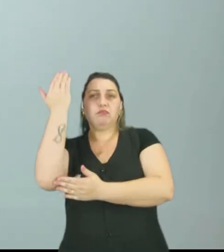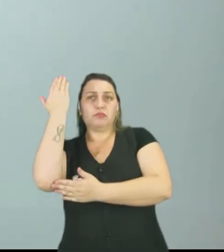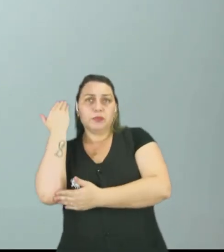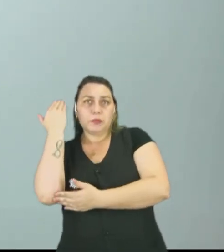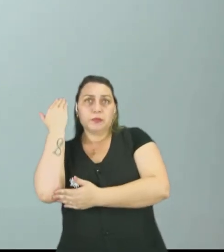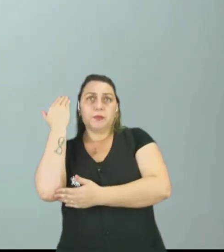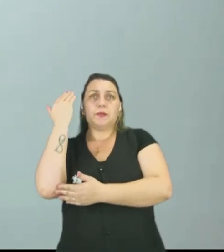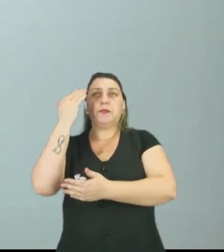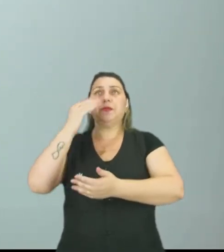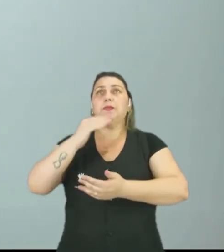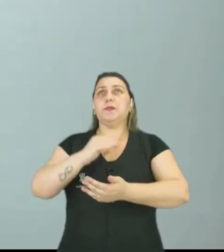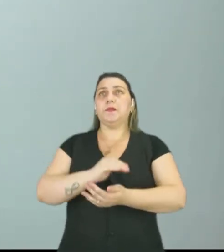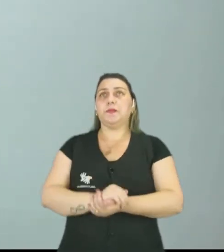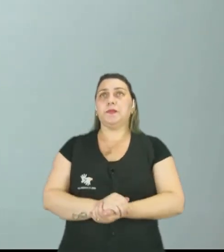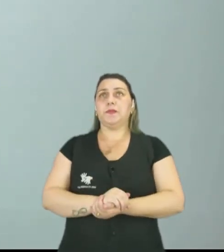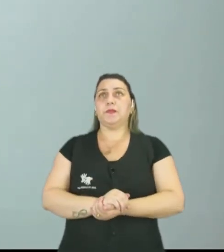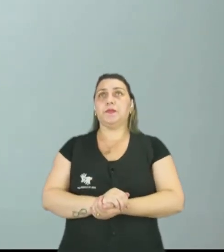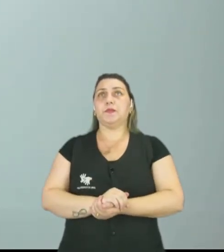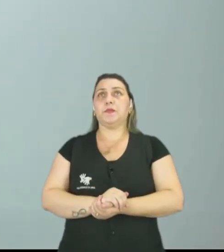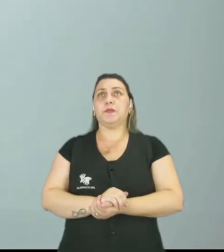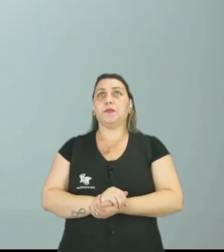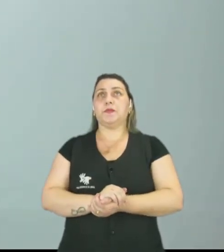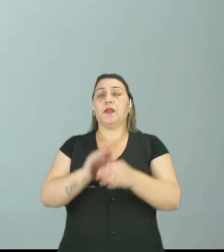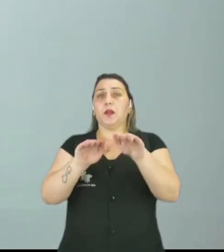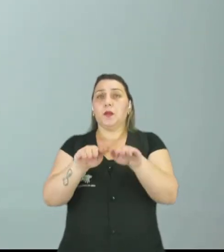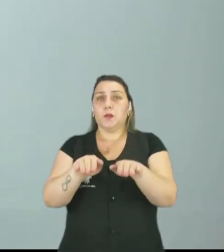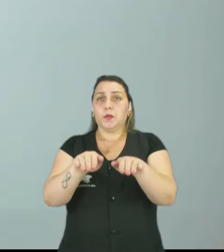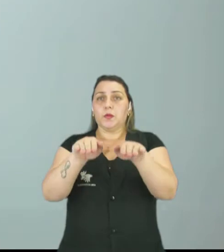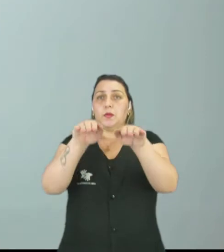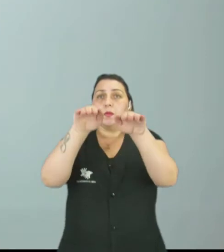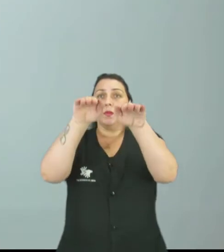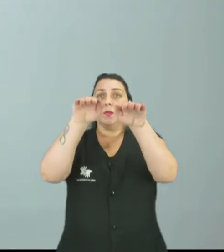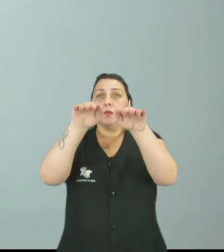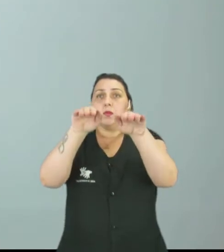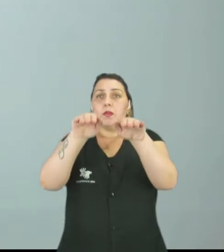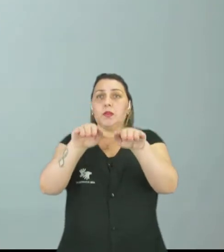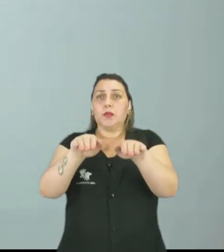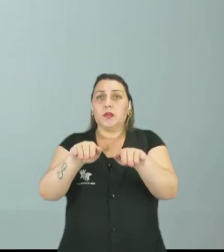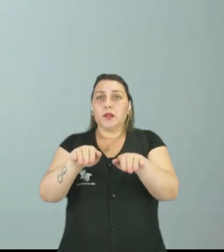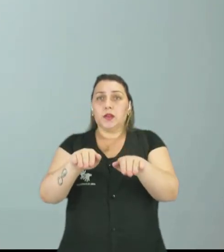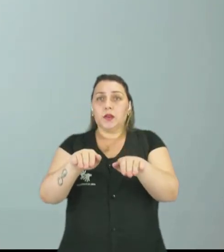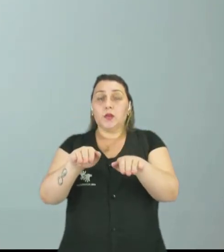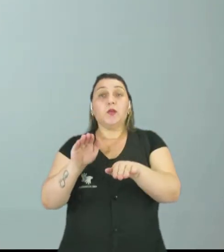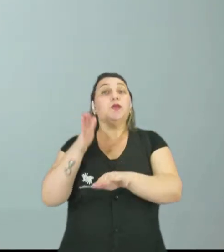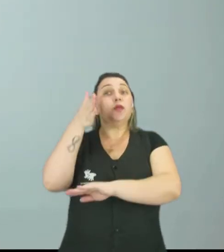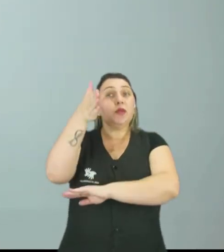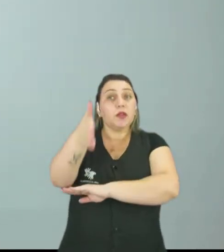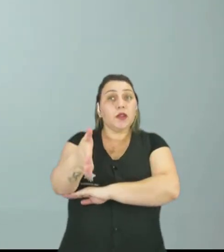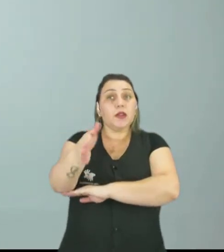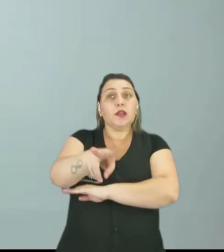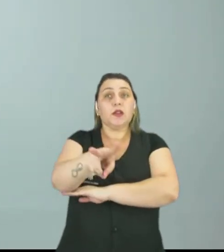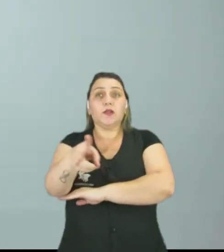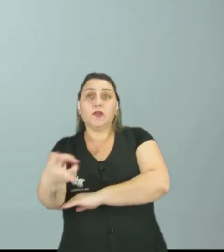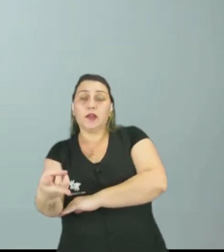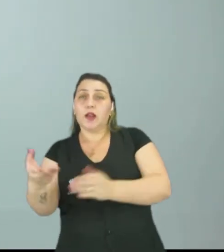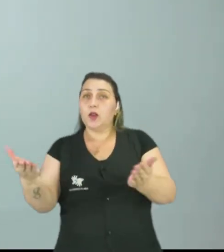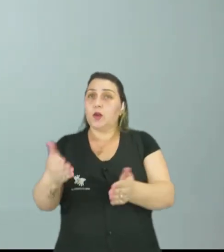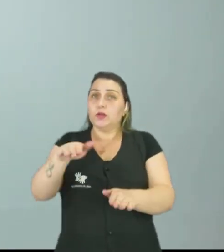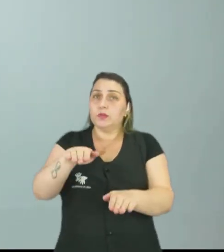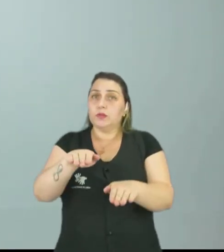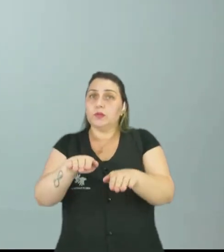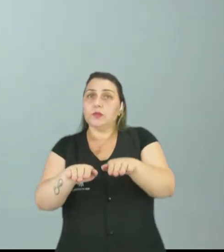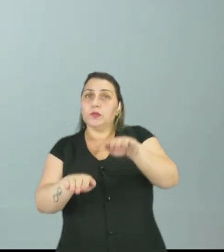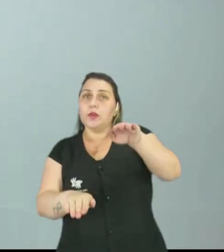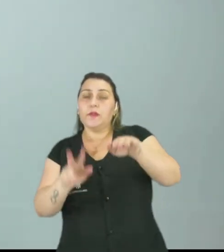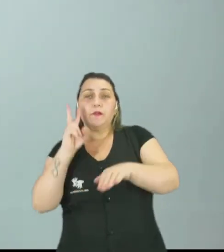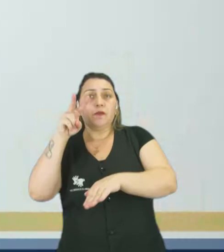acerca da grandeza proporcional direta e inversa. E hoje nós vamos trabalhar a não proporcionais. Então acompanhe